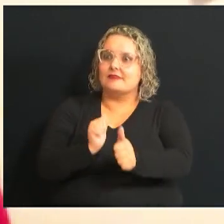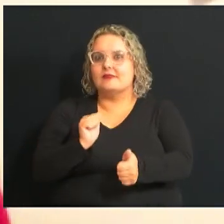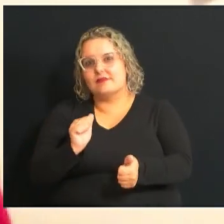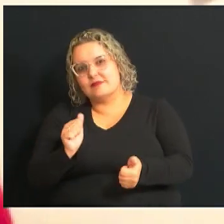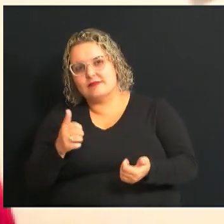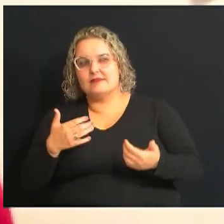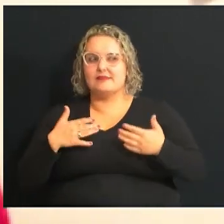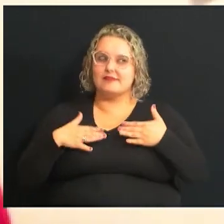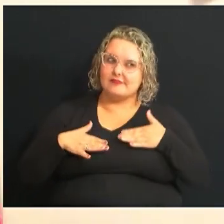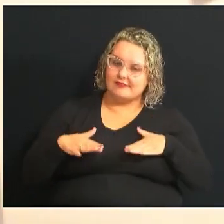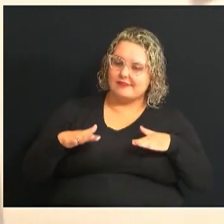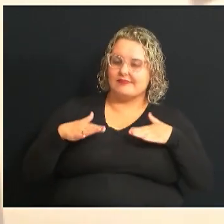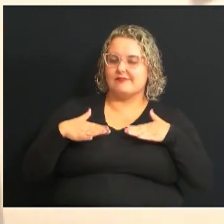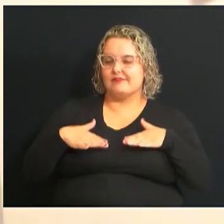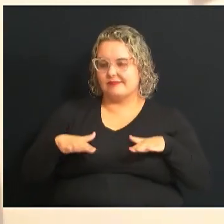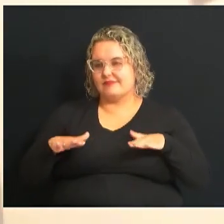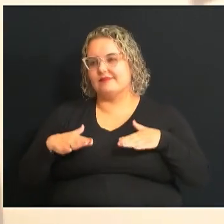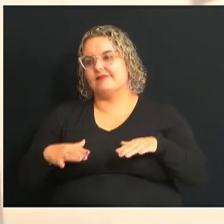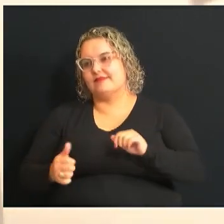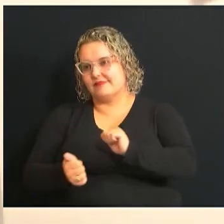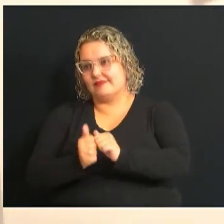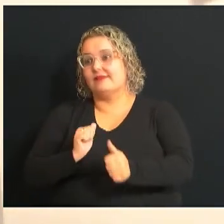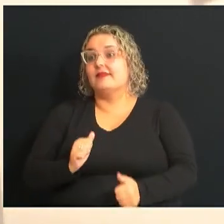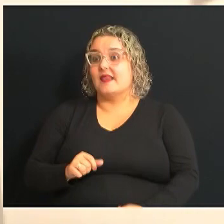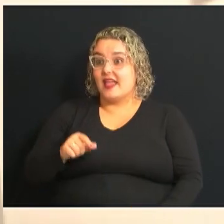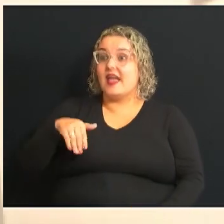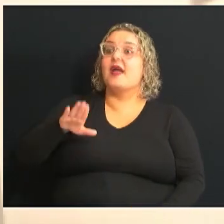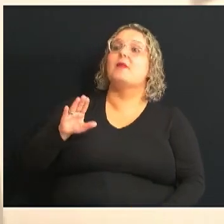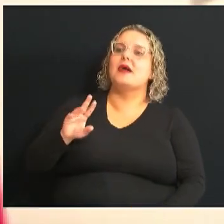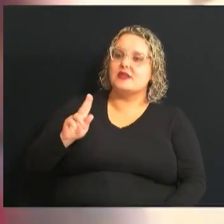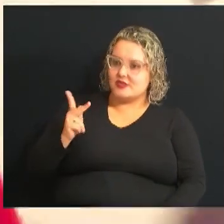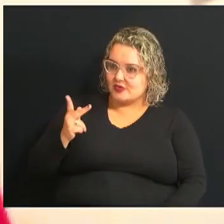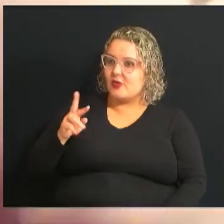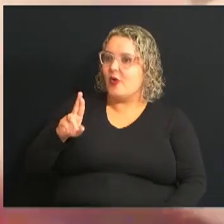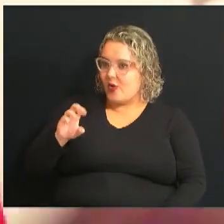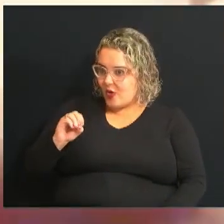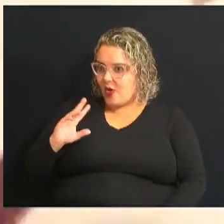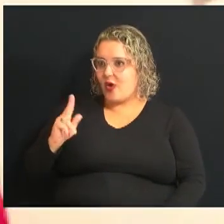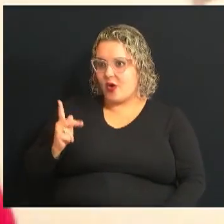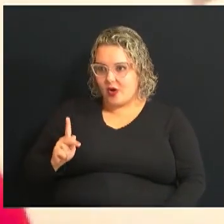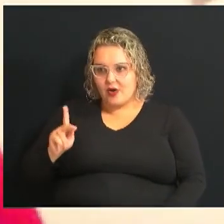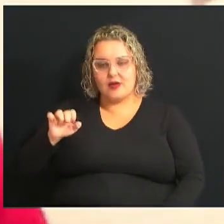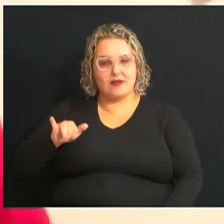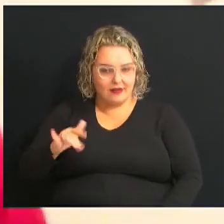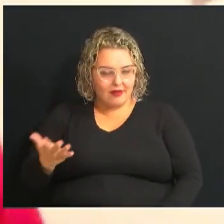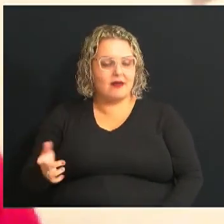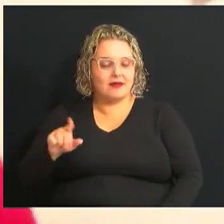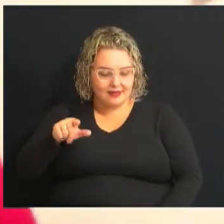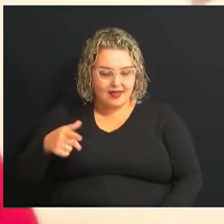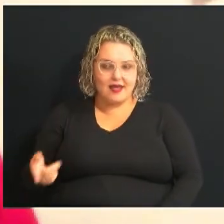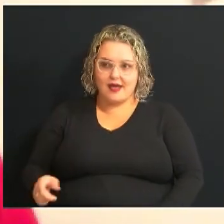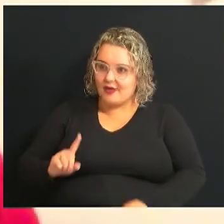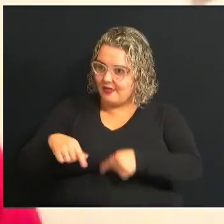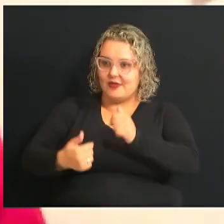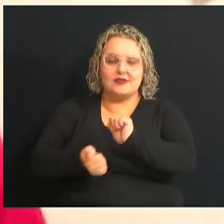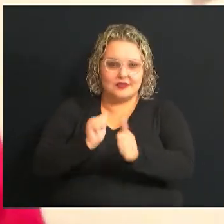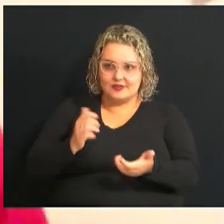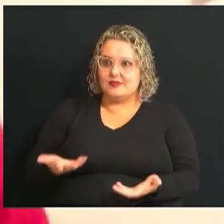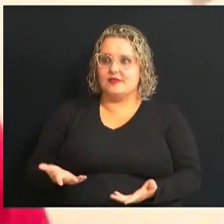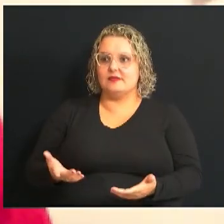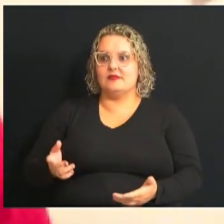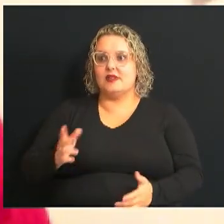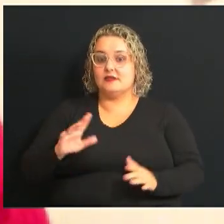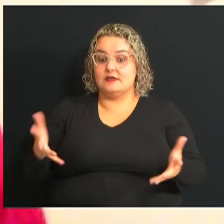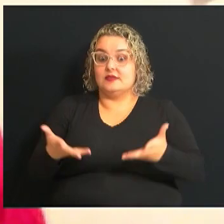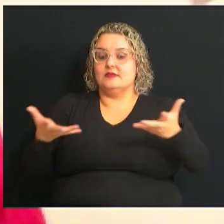devagar. Hockey, né? Ele não é tão empolgado. Mais o hockey, é mais outros esportes. Mas ele não é tão